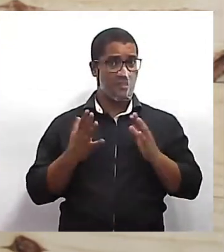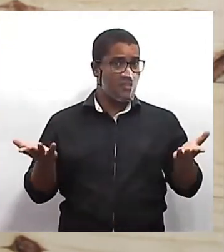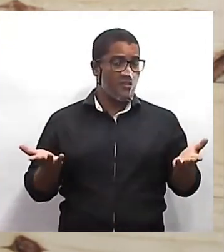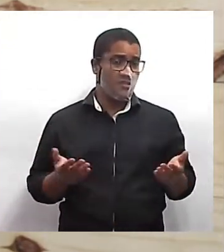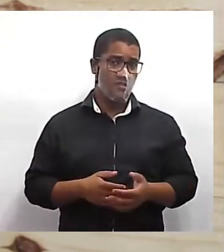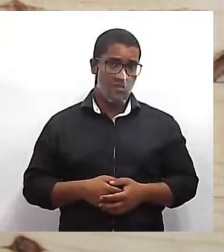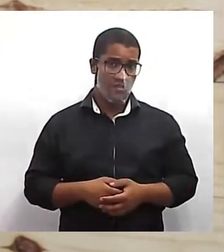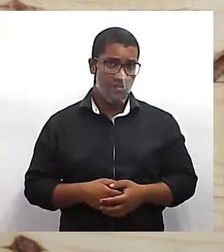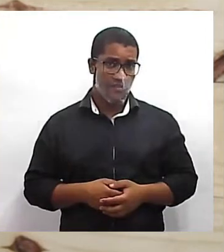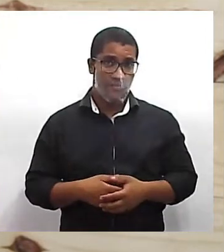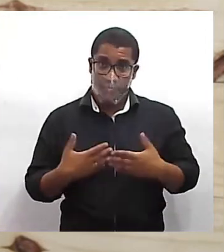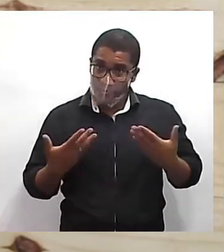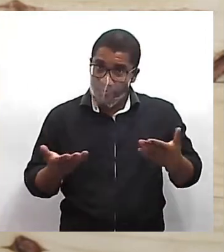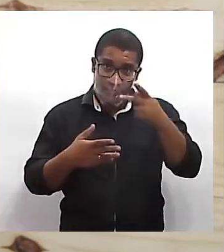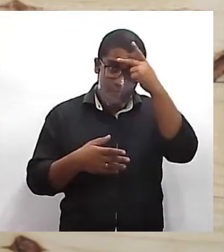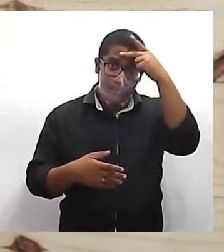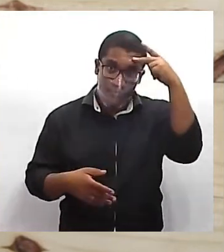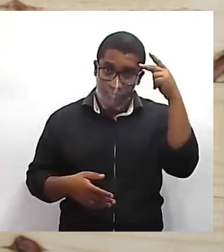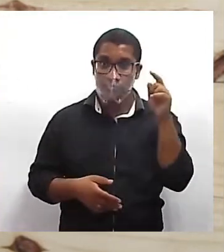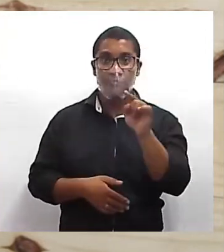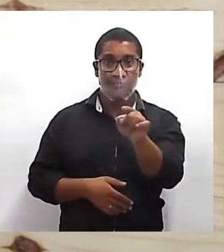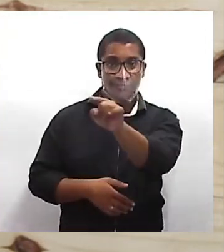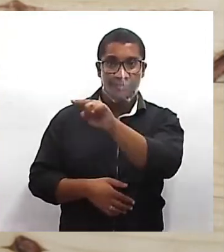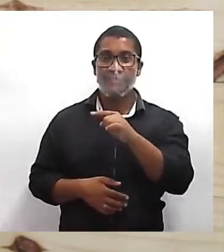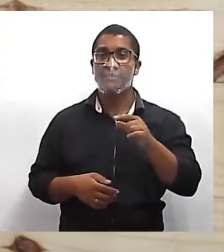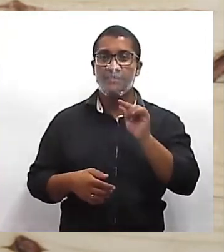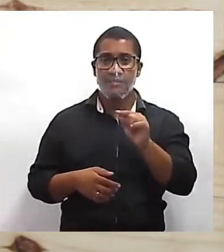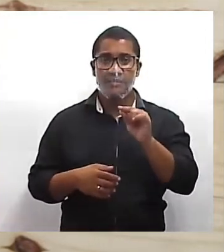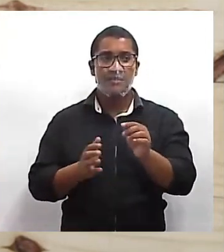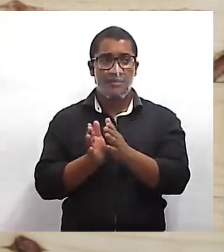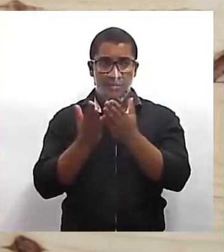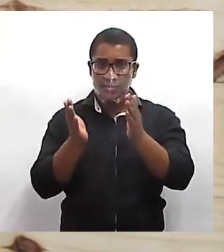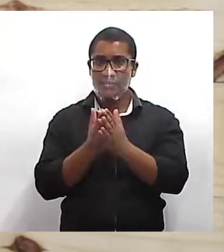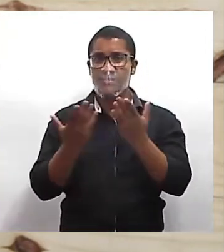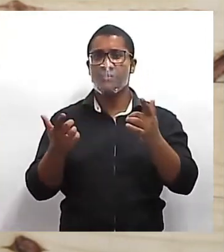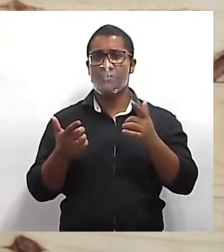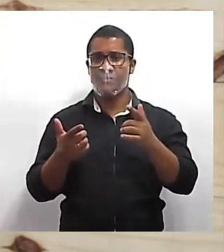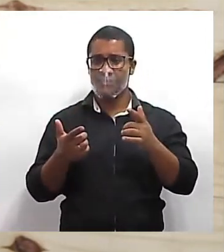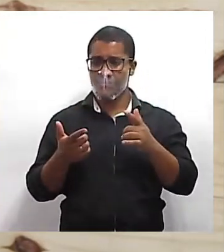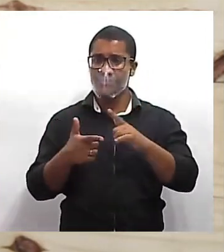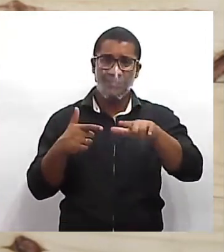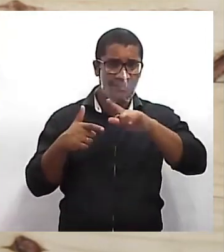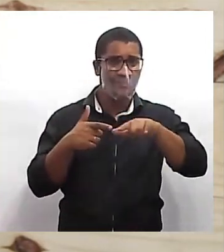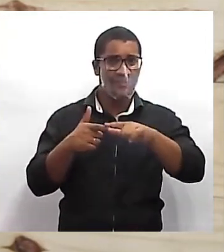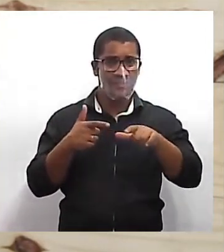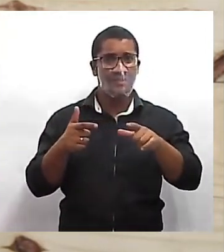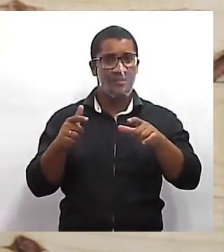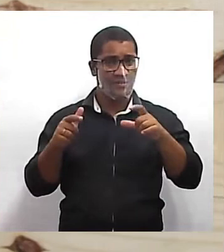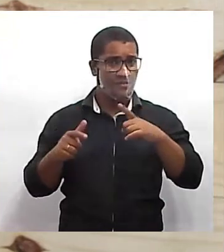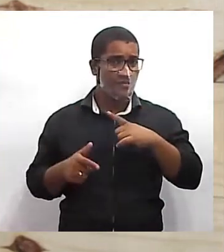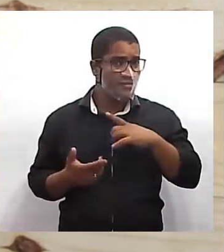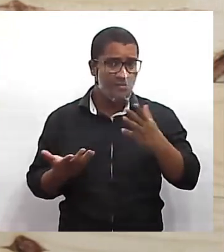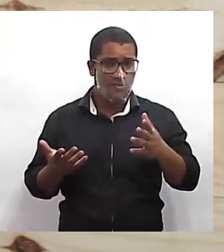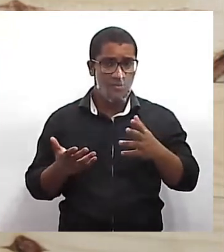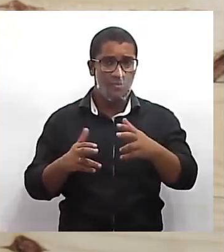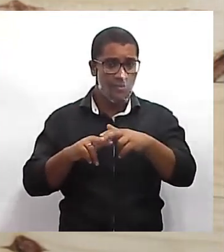Então, pessoas que acabam perpetuando um ciclo de pobreza e miséria, então, porque uma coisa está atrelada à